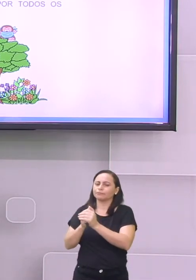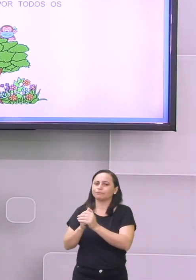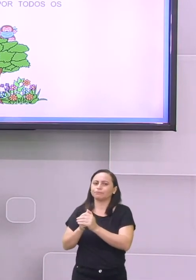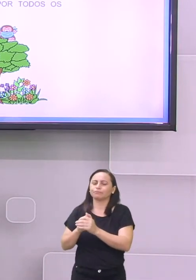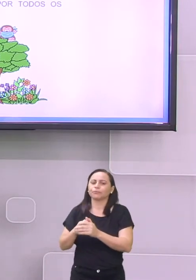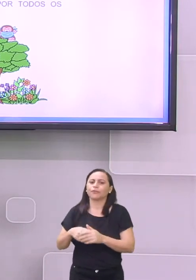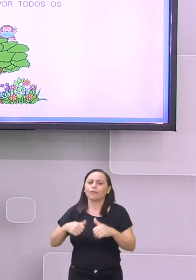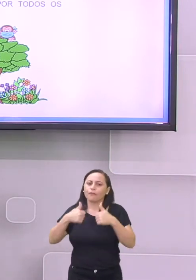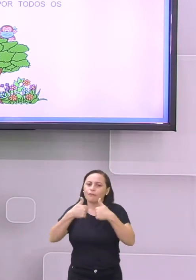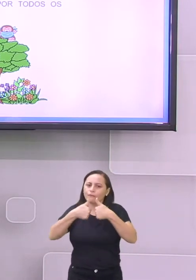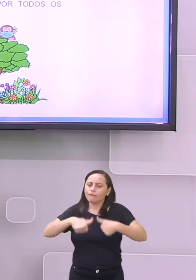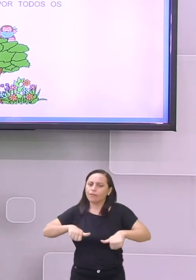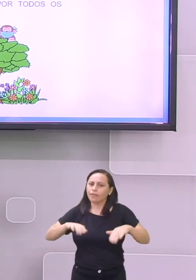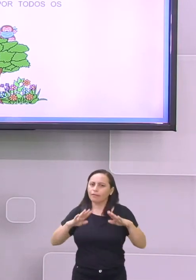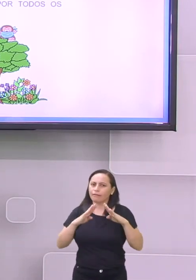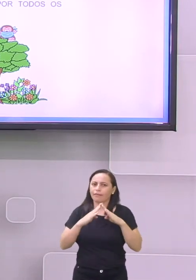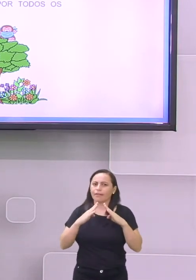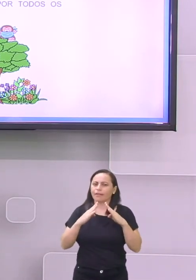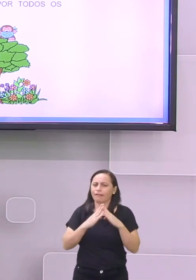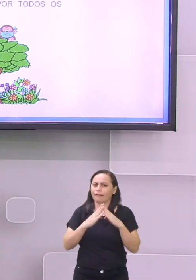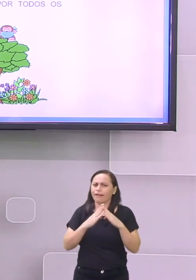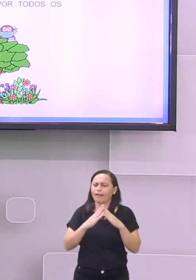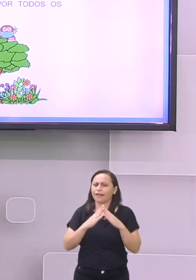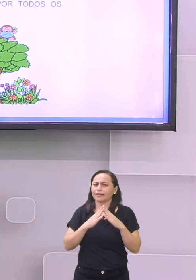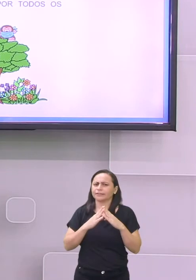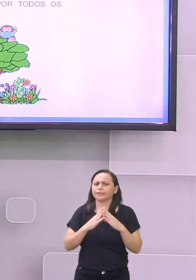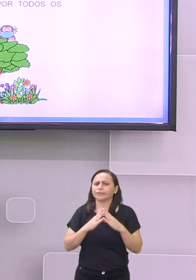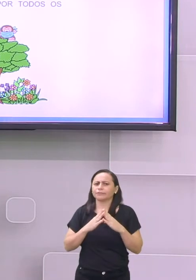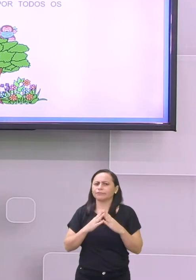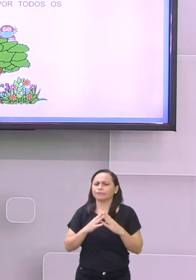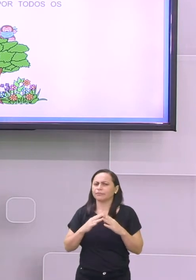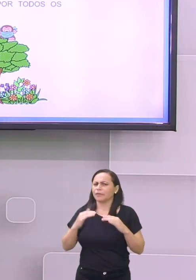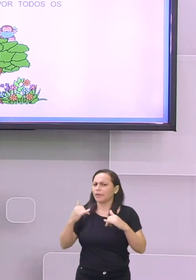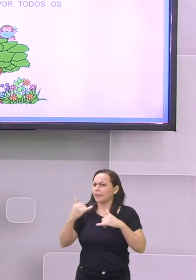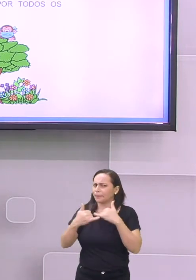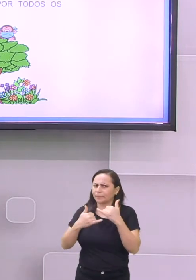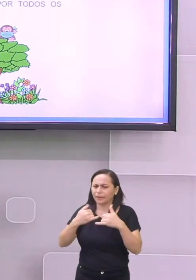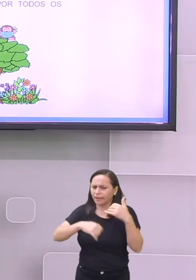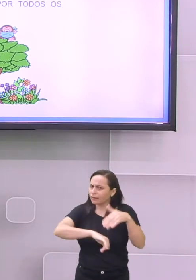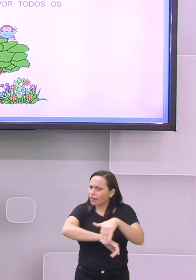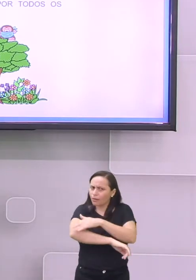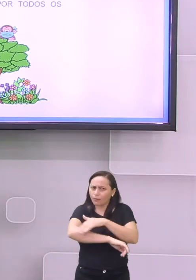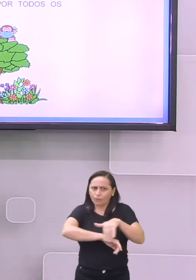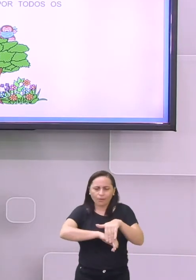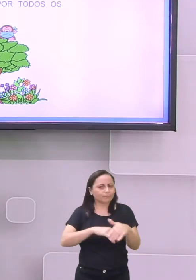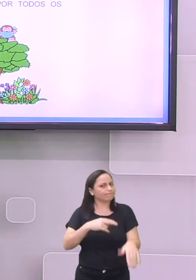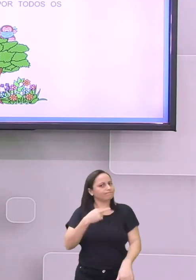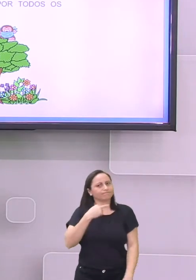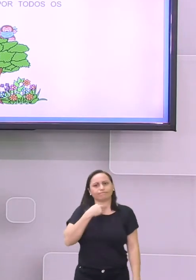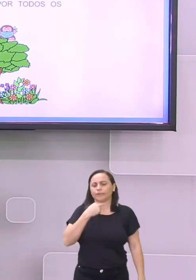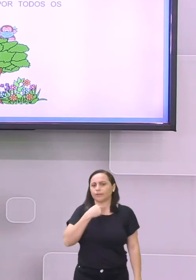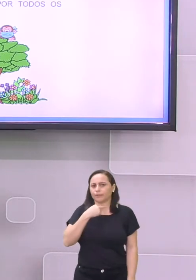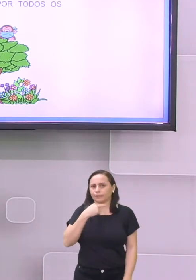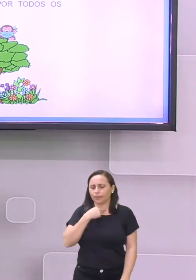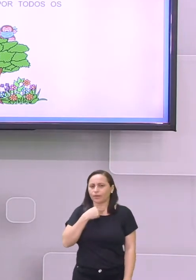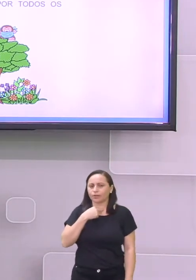casa e nada de vocês, estudantes, ficar brincando na rua. Afinal, nós